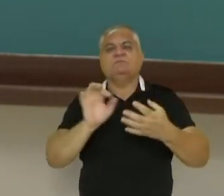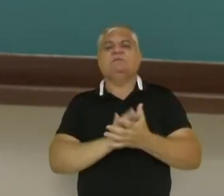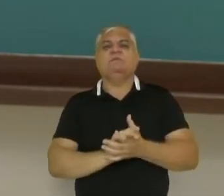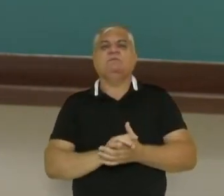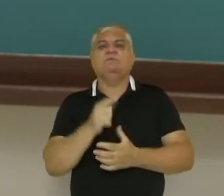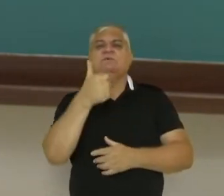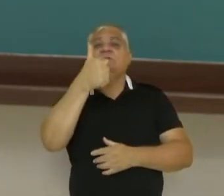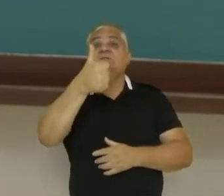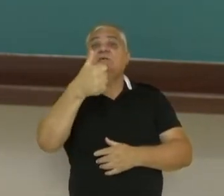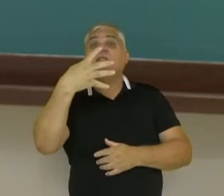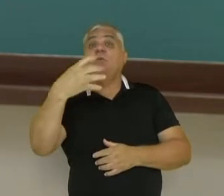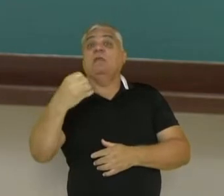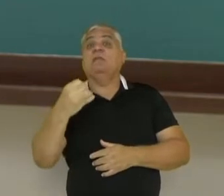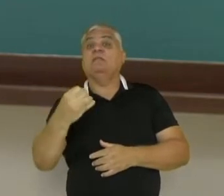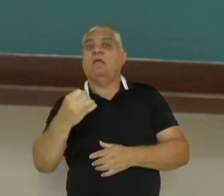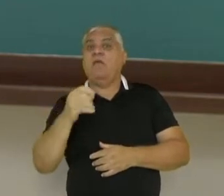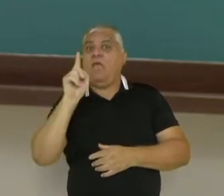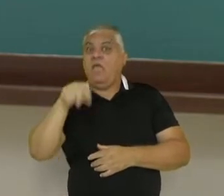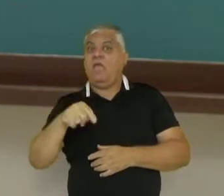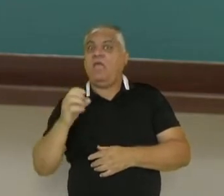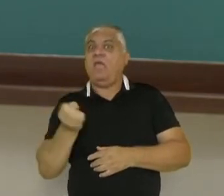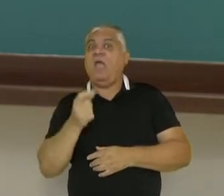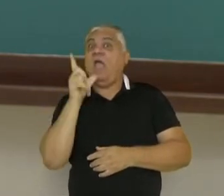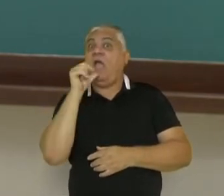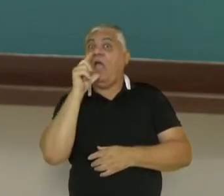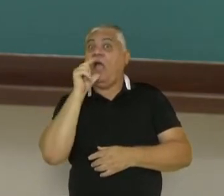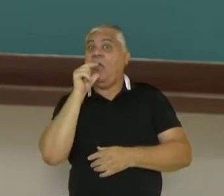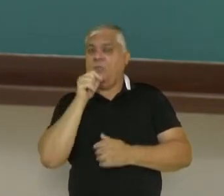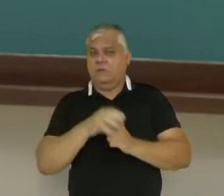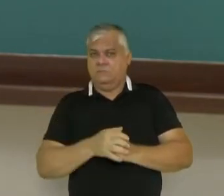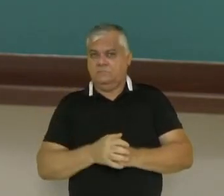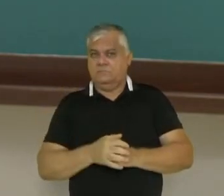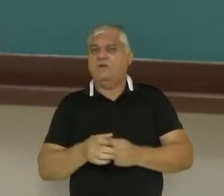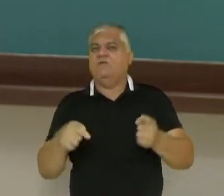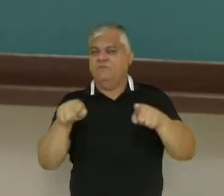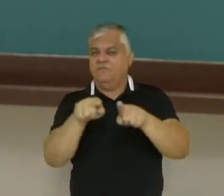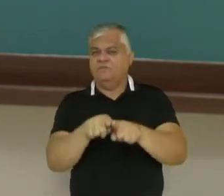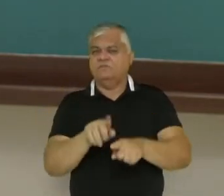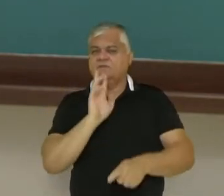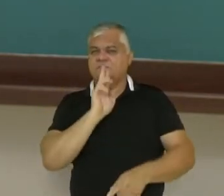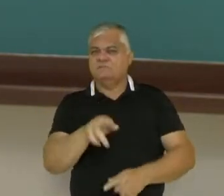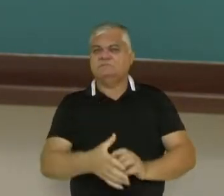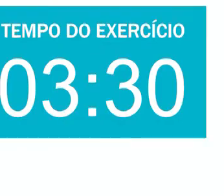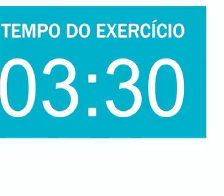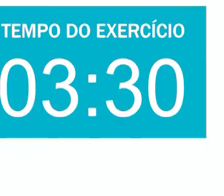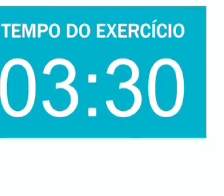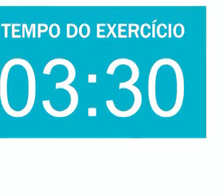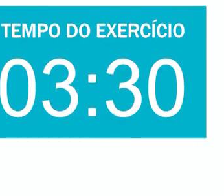é o 140 mesmo? É a quantidade de litros que eu consumo por dia. Eu já volto com a solução.